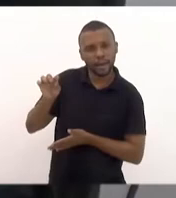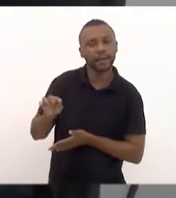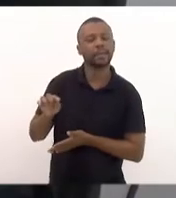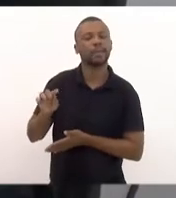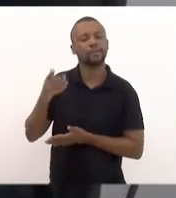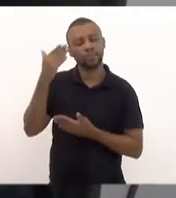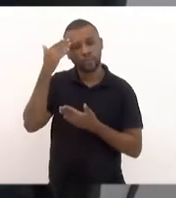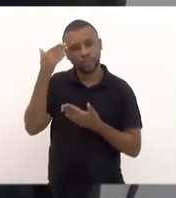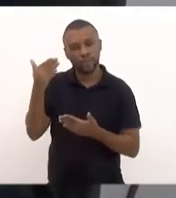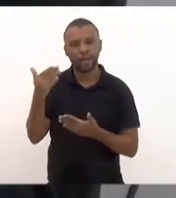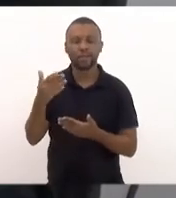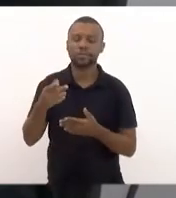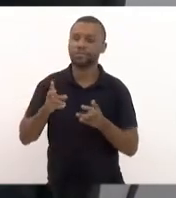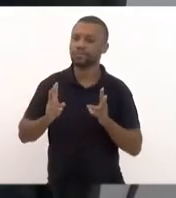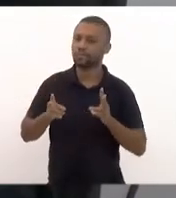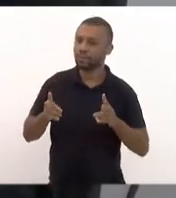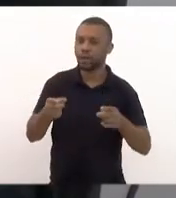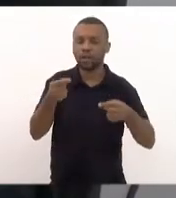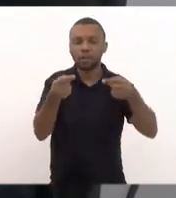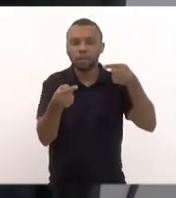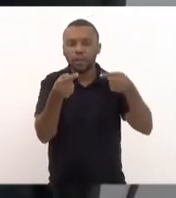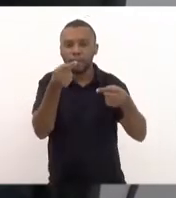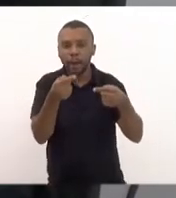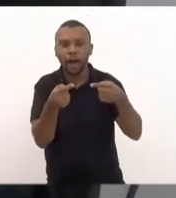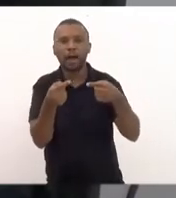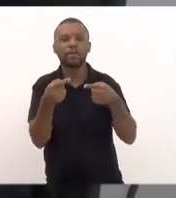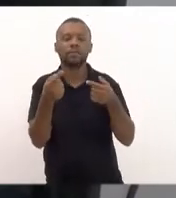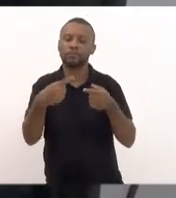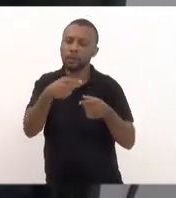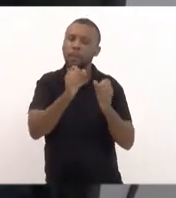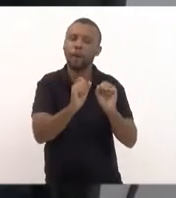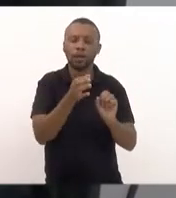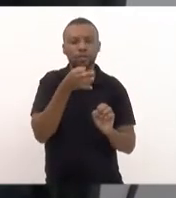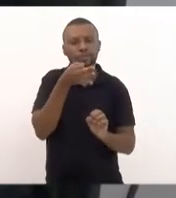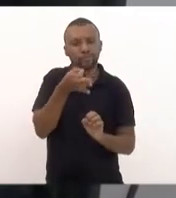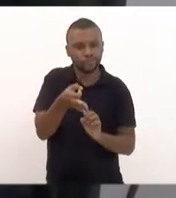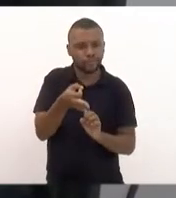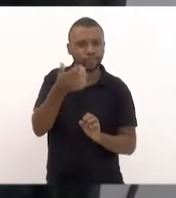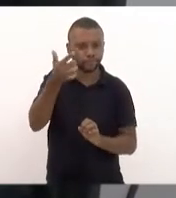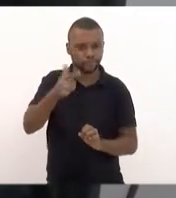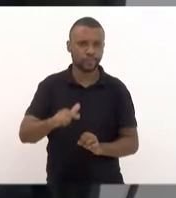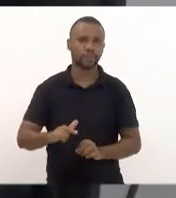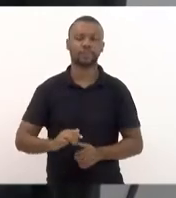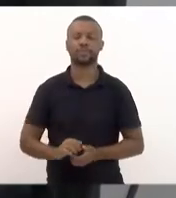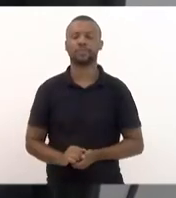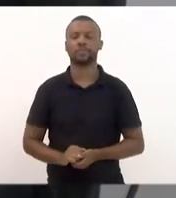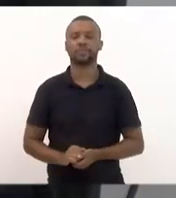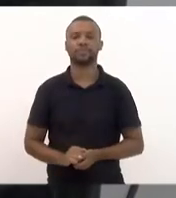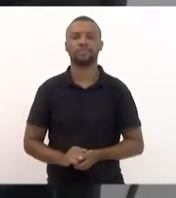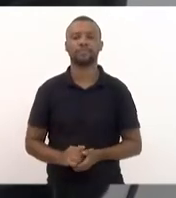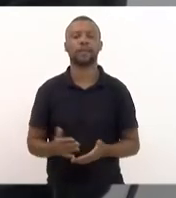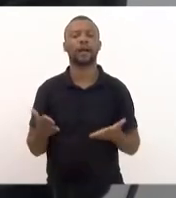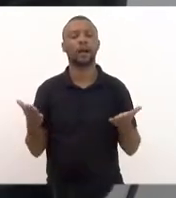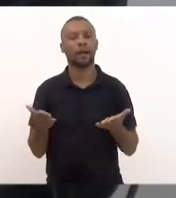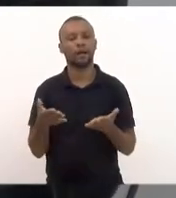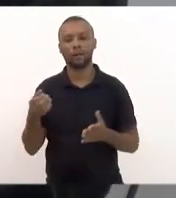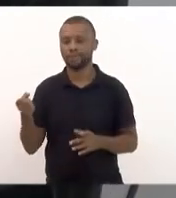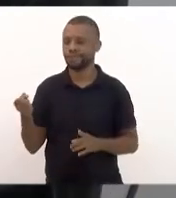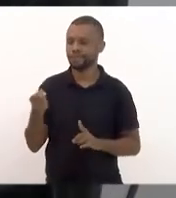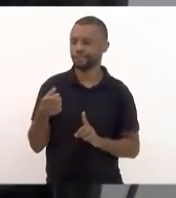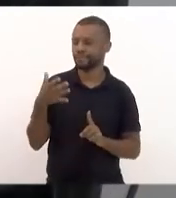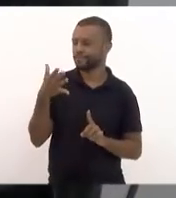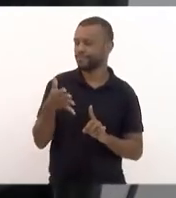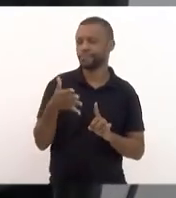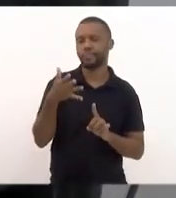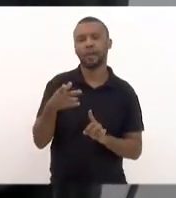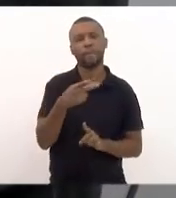Vamos continuar o nosso debate, talvez Vossa Senhoria possa intervir mais uma vez. Eu passo agora a palavra para o